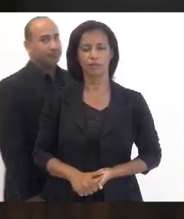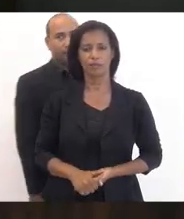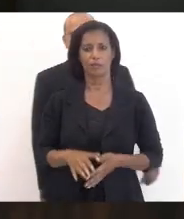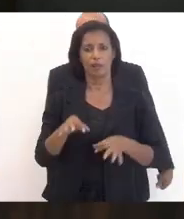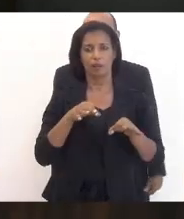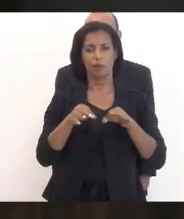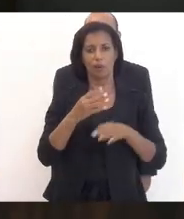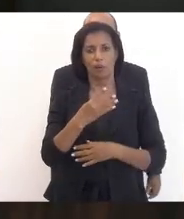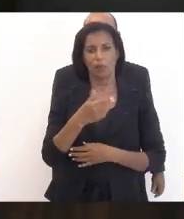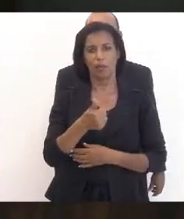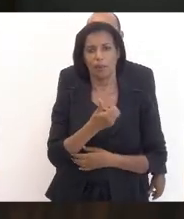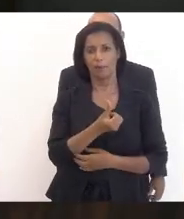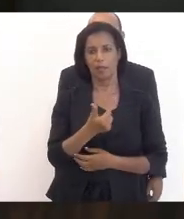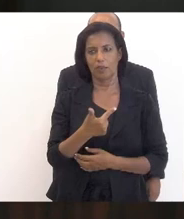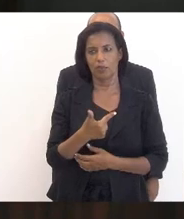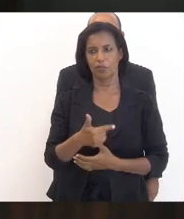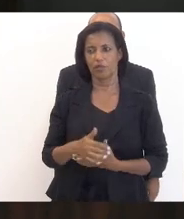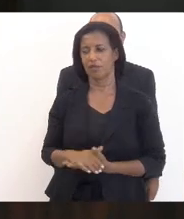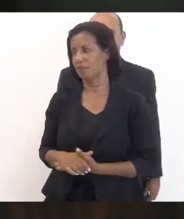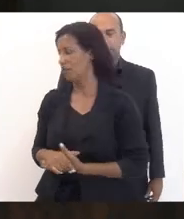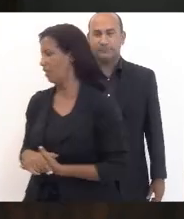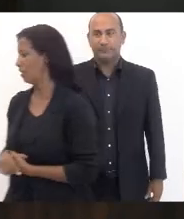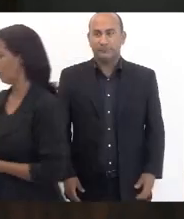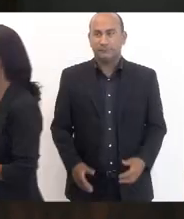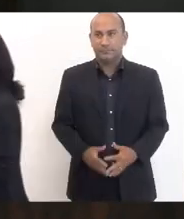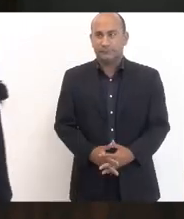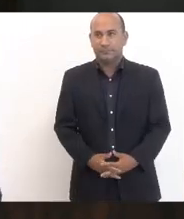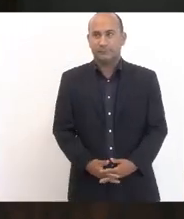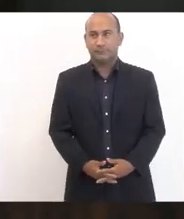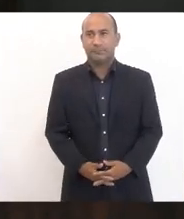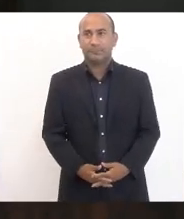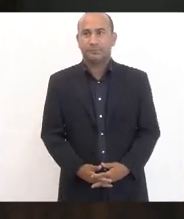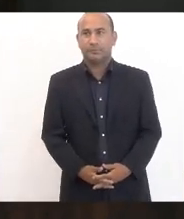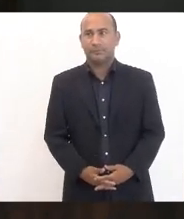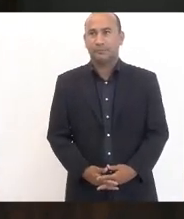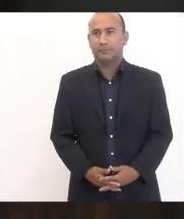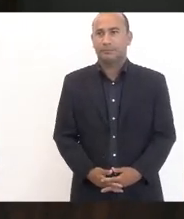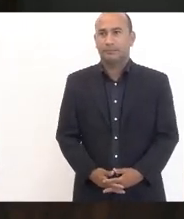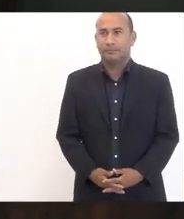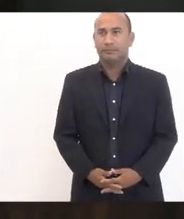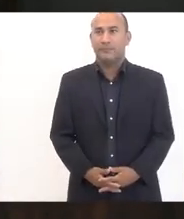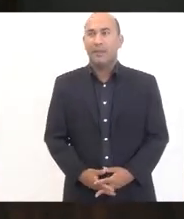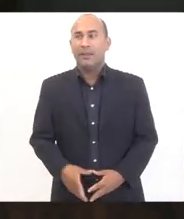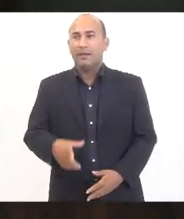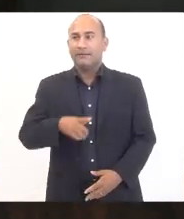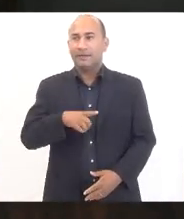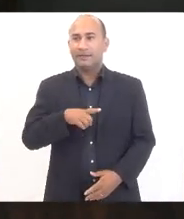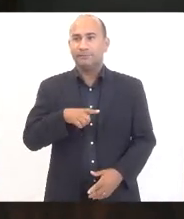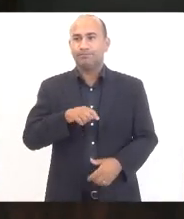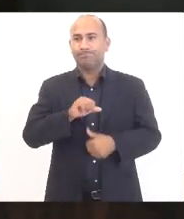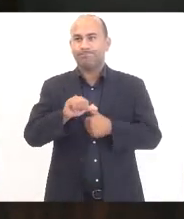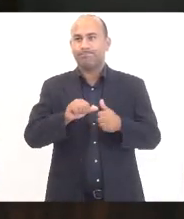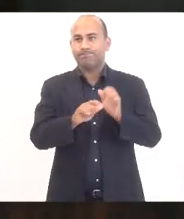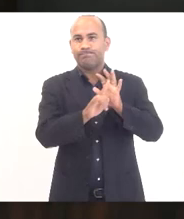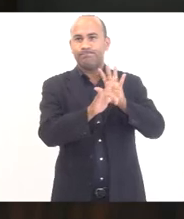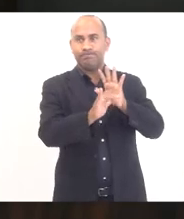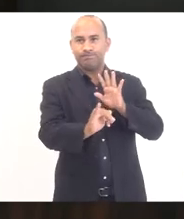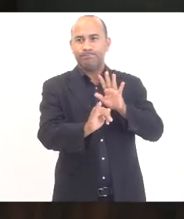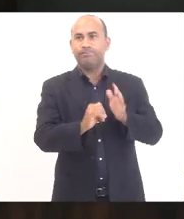Projeto de lei 4162A de 21, de autoria do deputado Eurico Júnior, que altera a lei 2.821 de 12